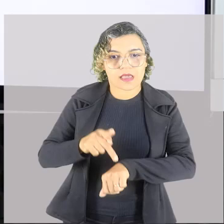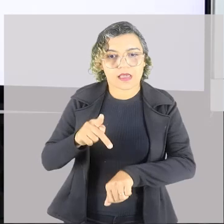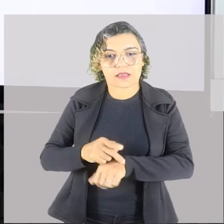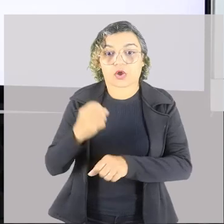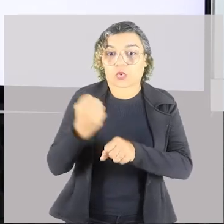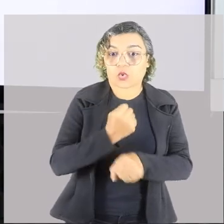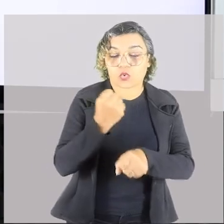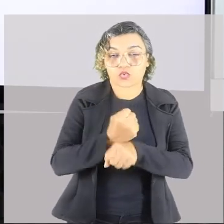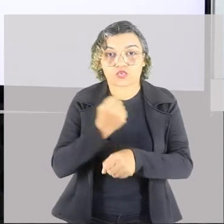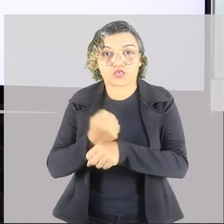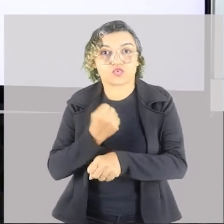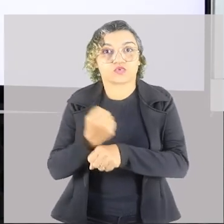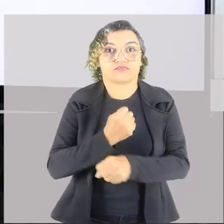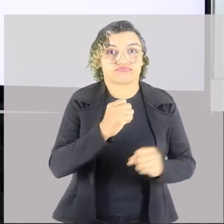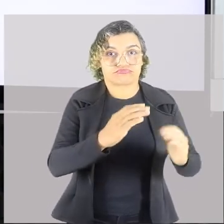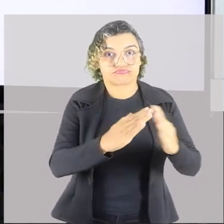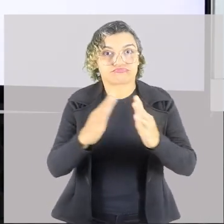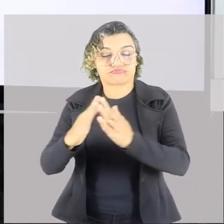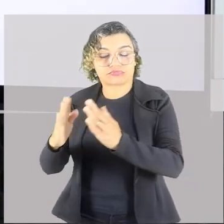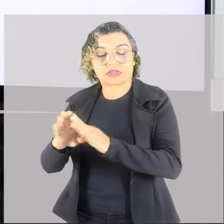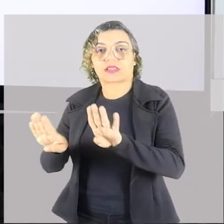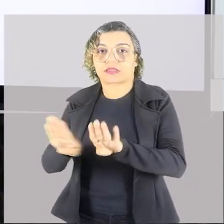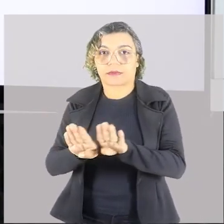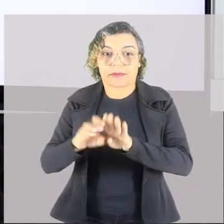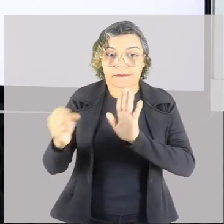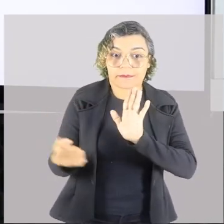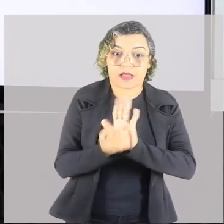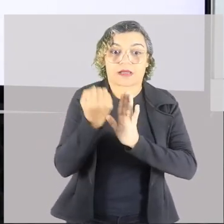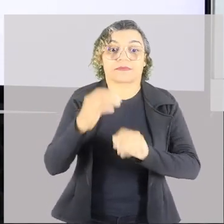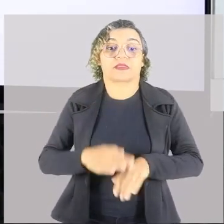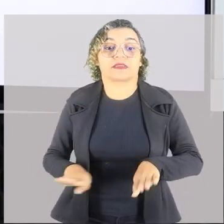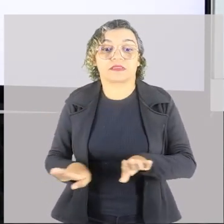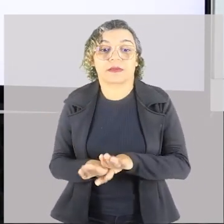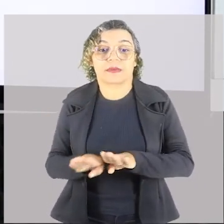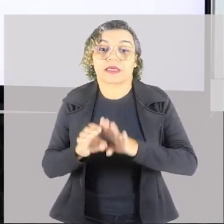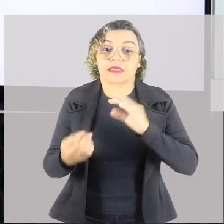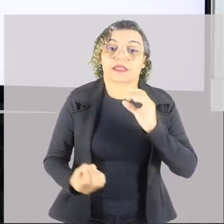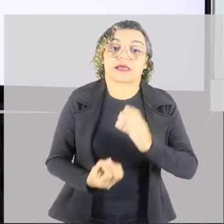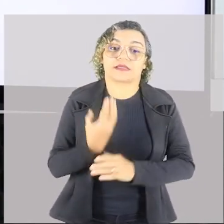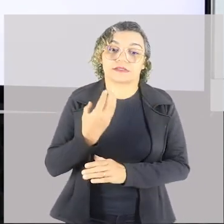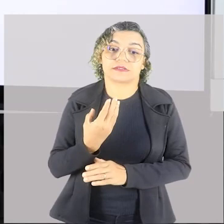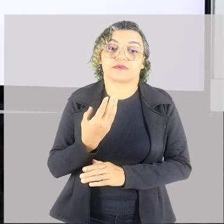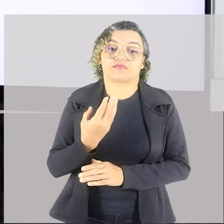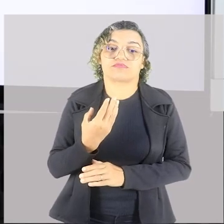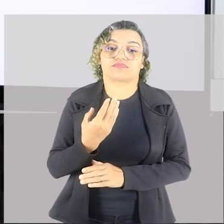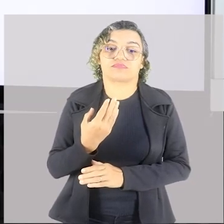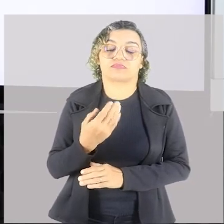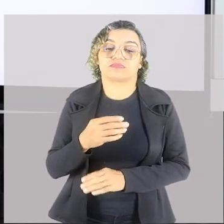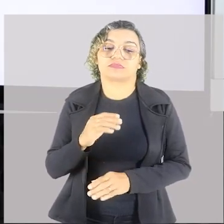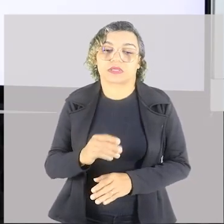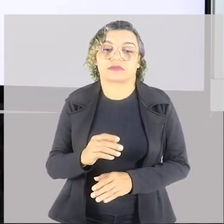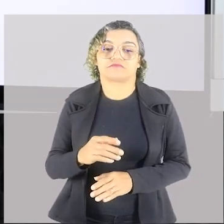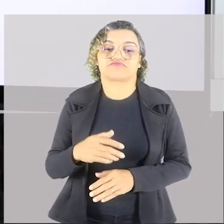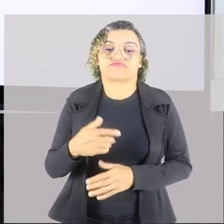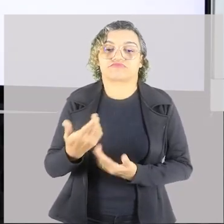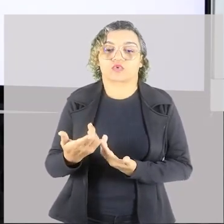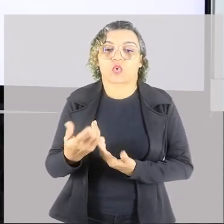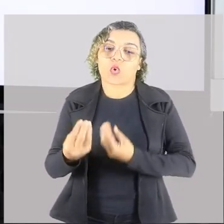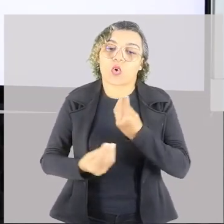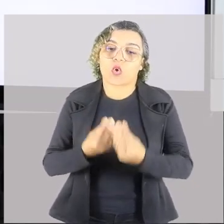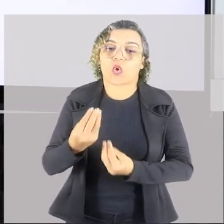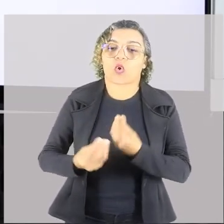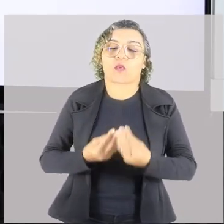também marca o início desse período aí da barbárie, e a invenção do processo de fundição do minério de ferro e o